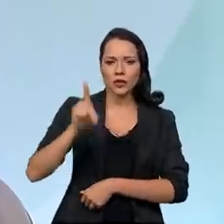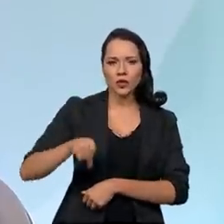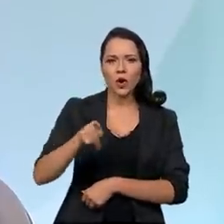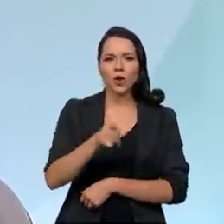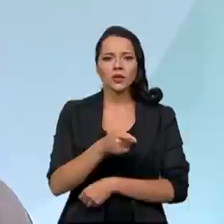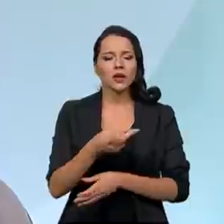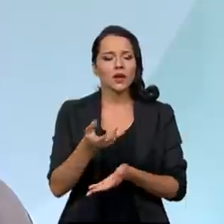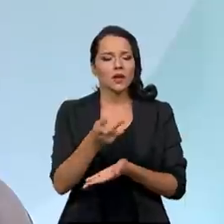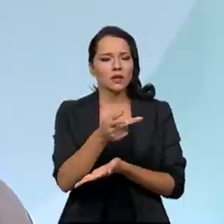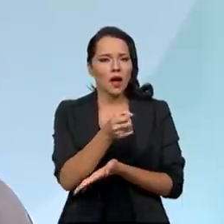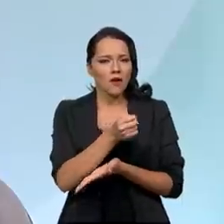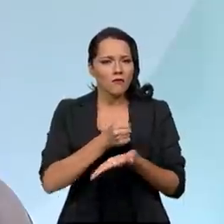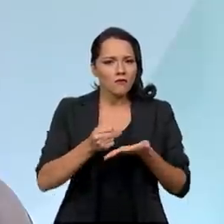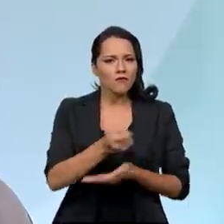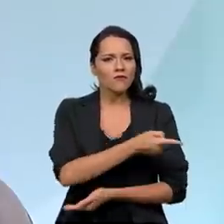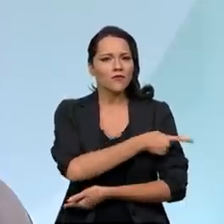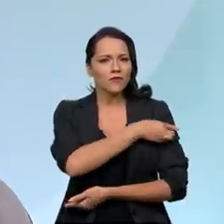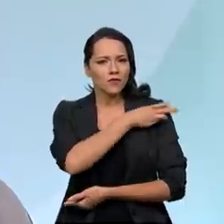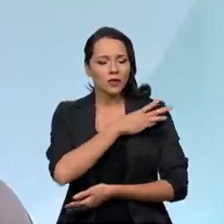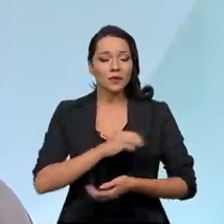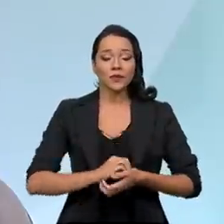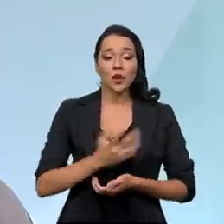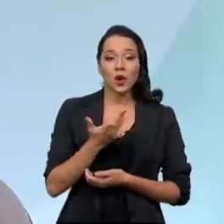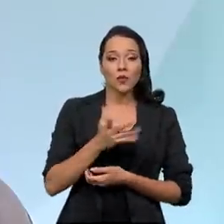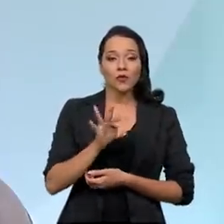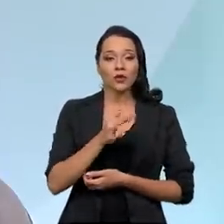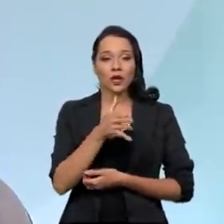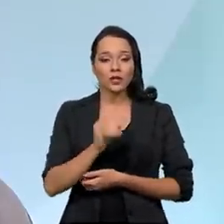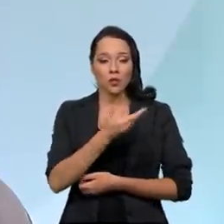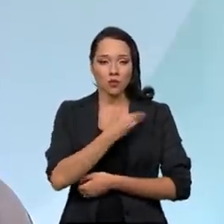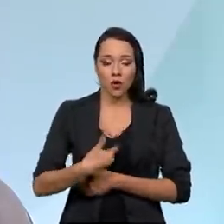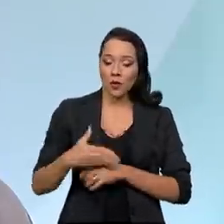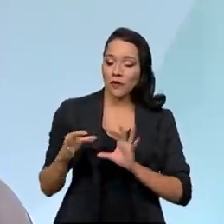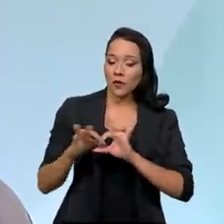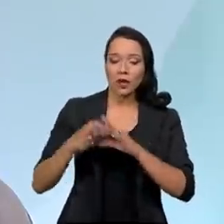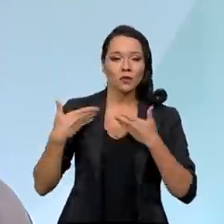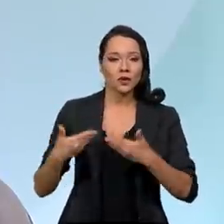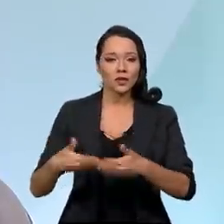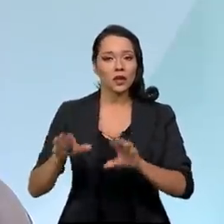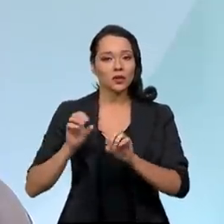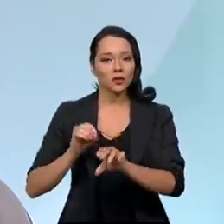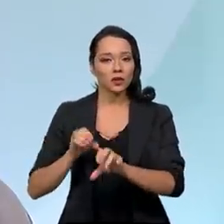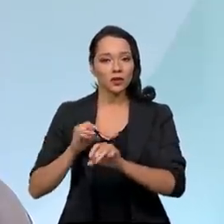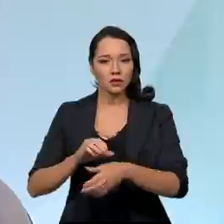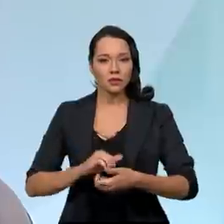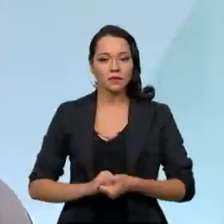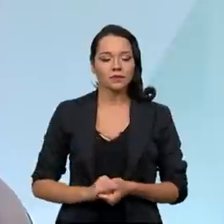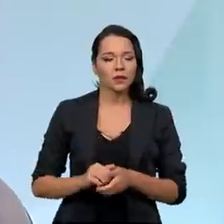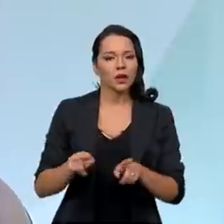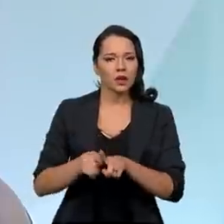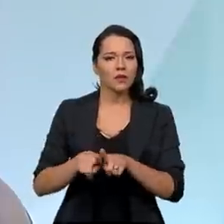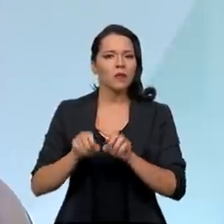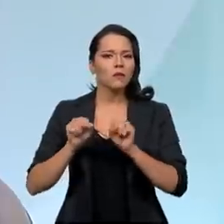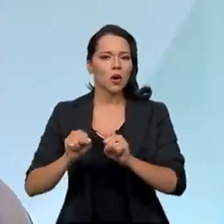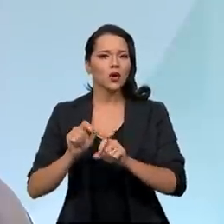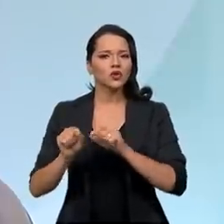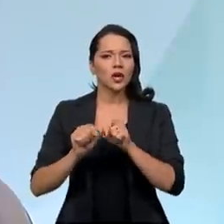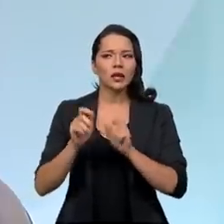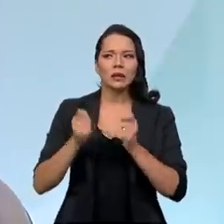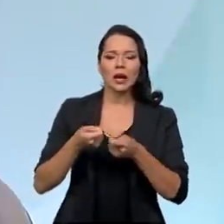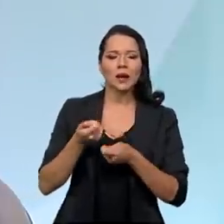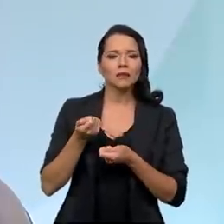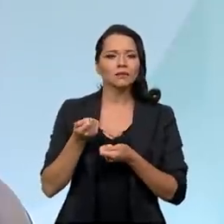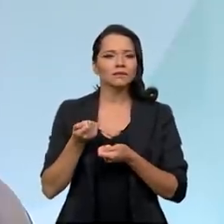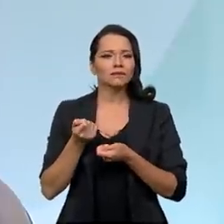que como fundação pública vinculada ao Ministério da Educação, ela pode ser